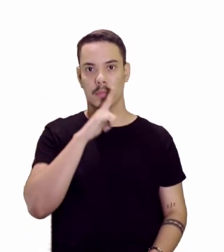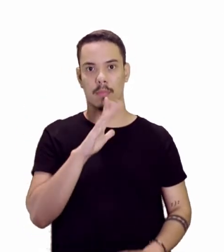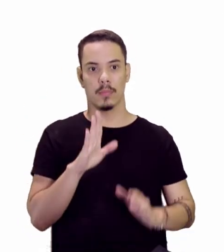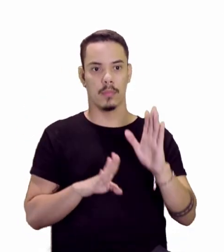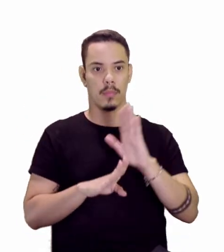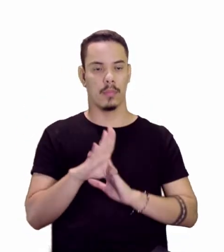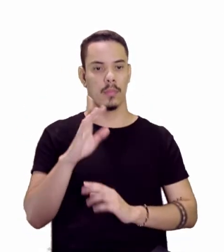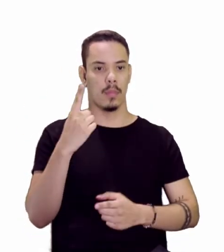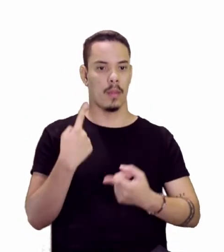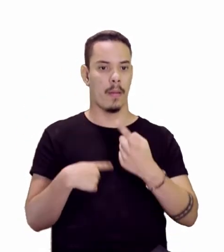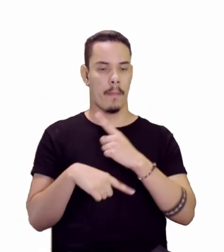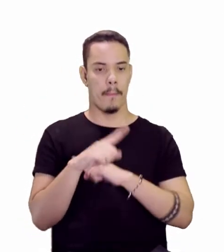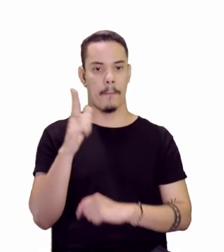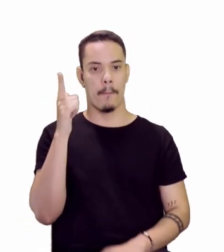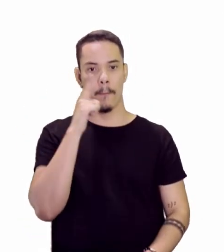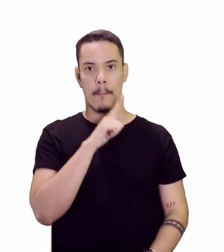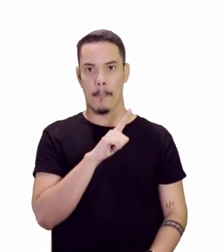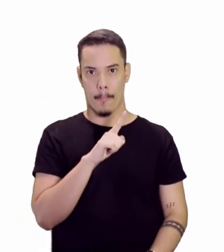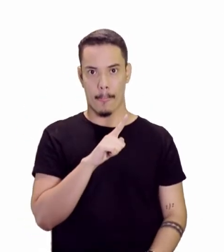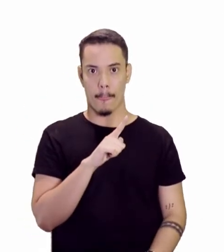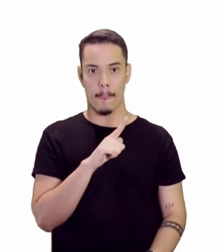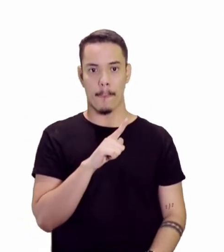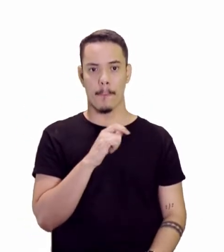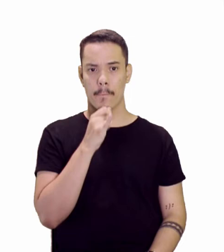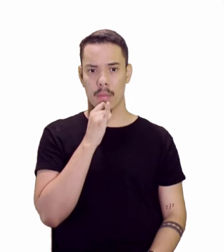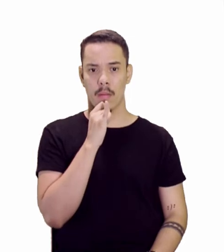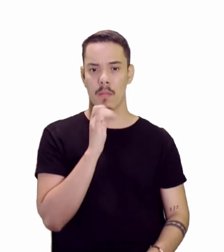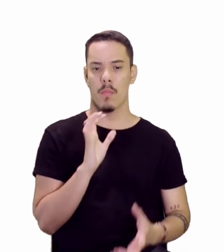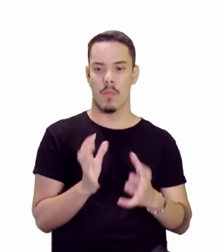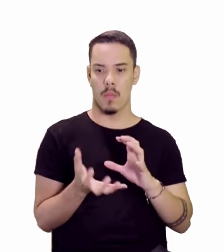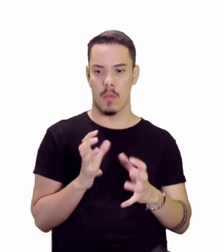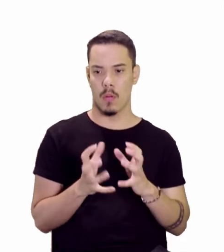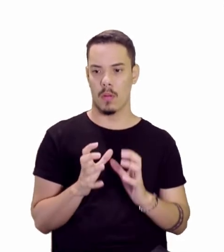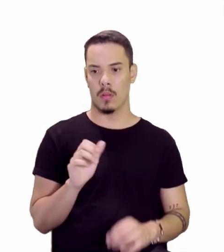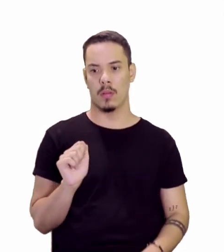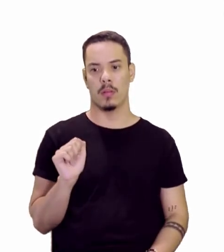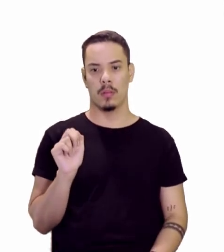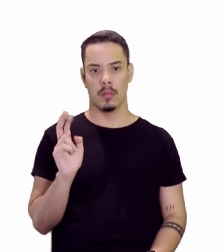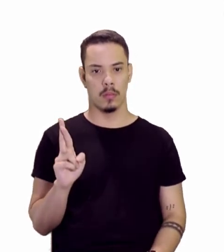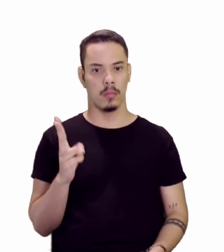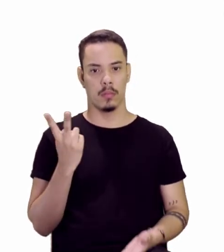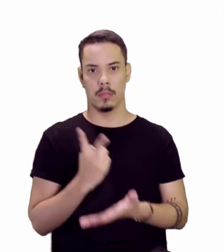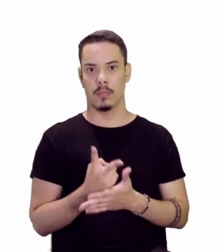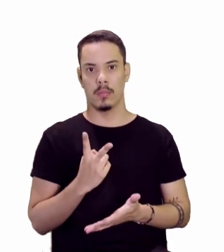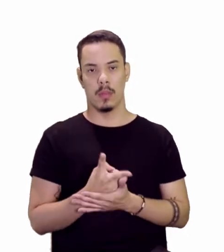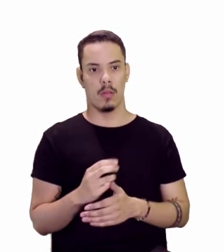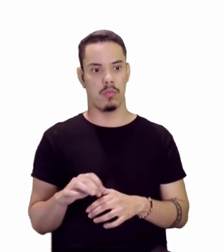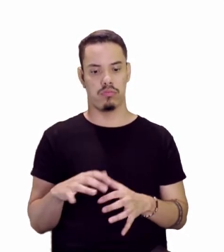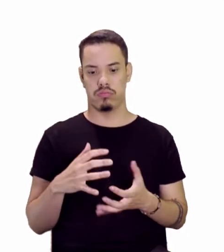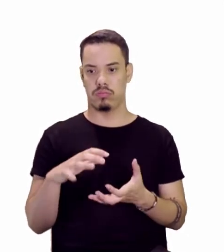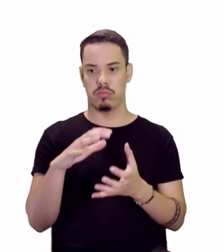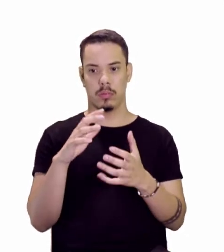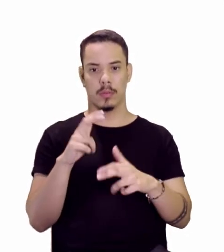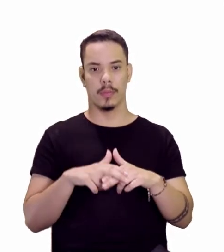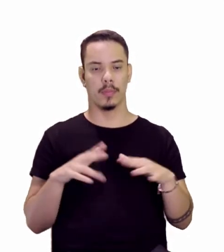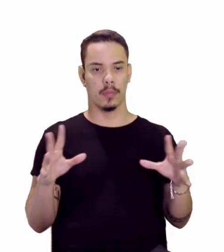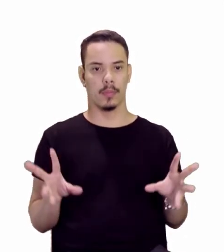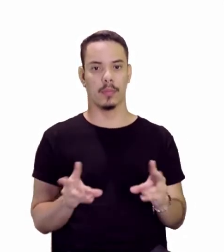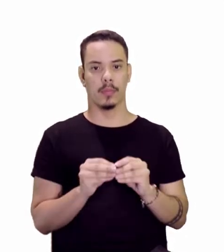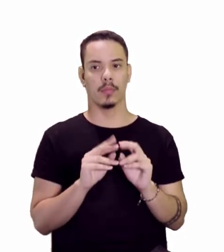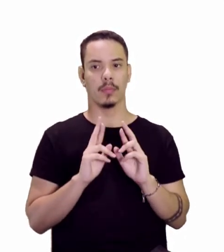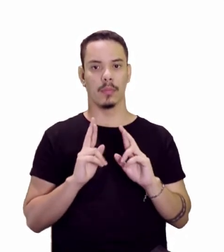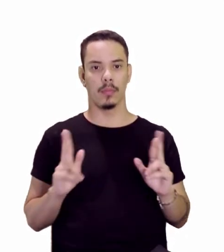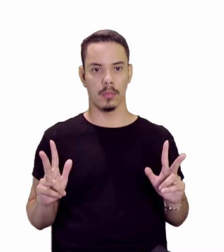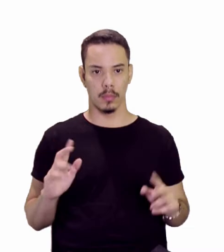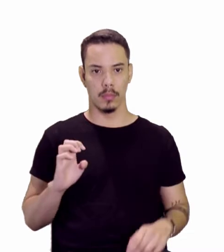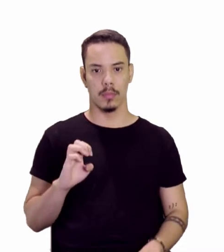vai ficar parcialmente mergulhado. No caso da bola que a gente falou cheia de ar, você coloca, ela sempre flutua, né? Ó, então aqui só para a gente diferenciar, o